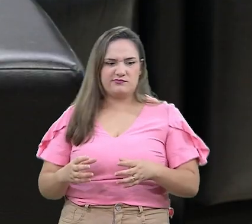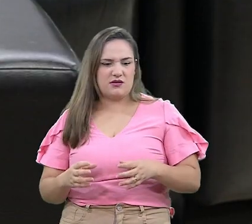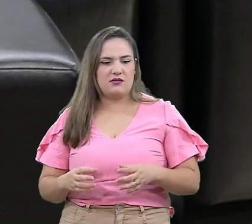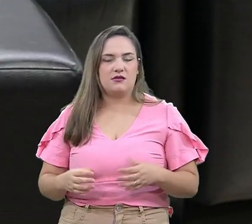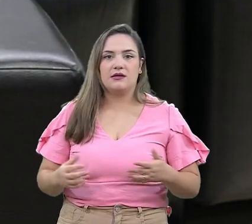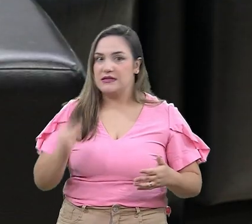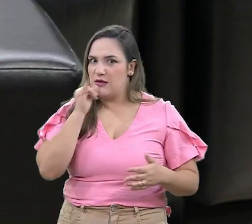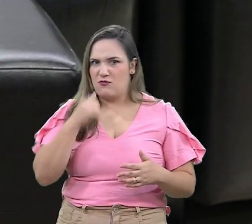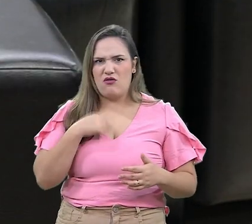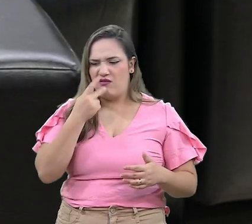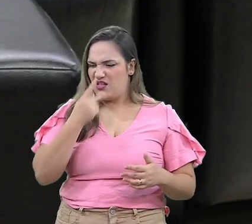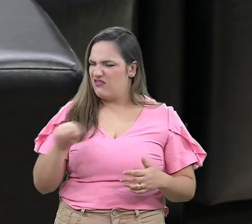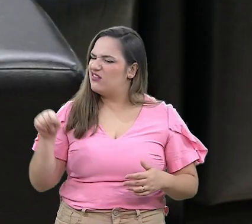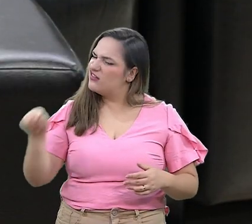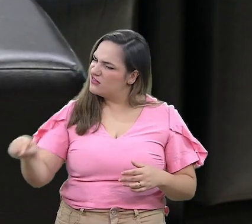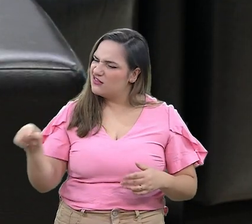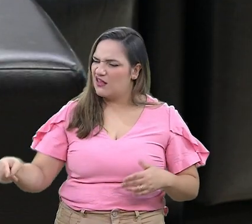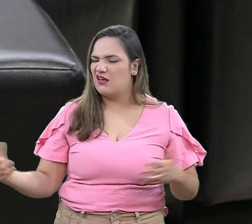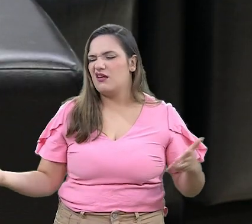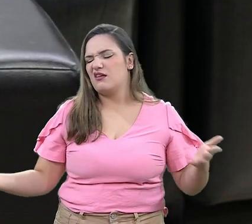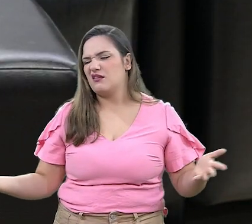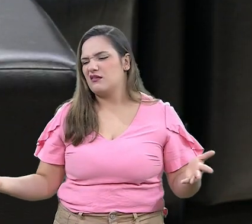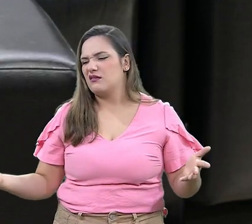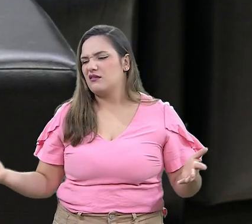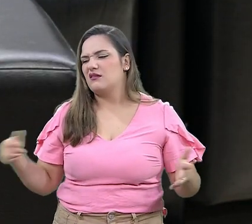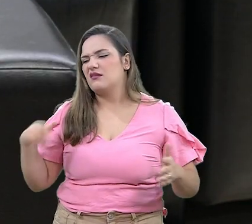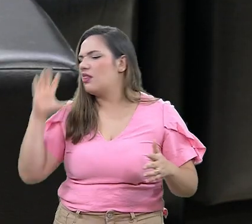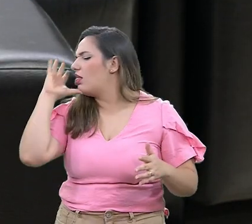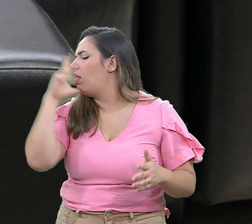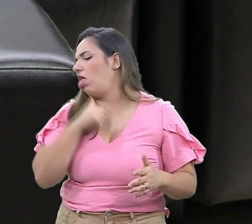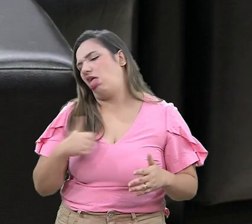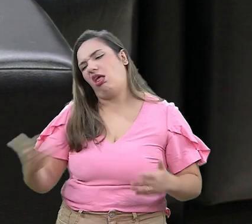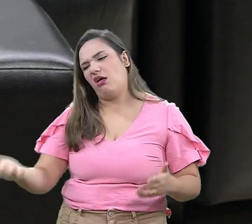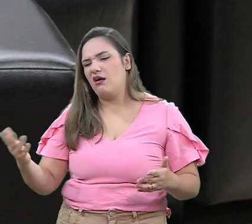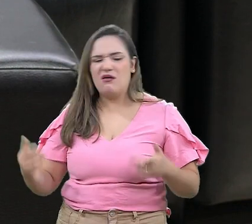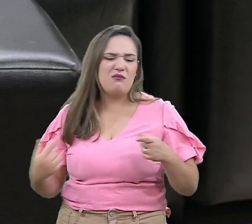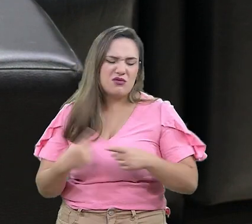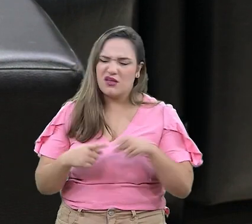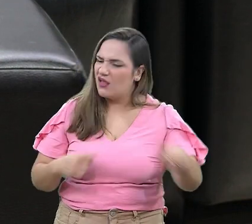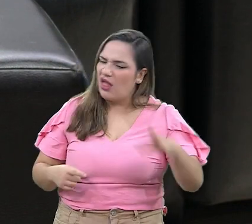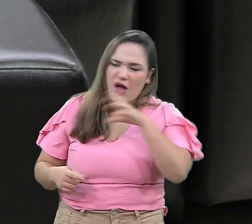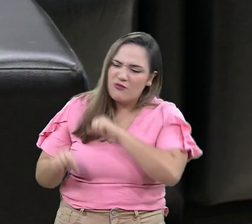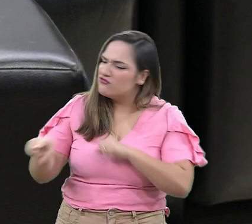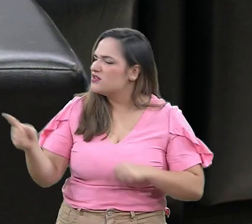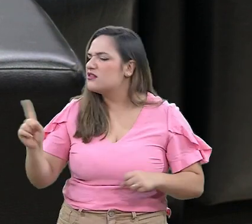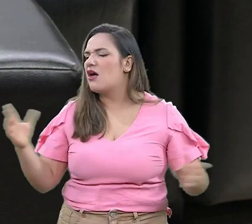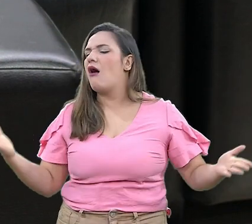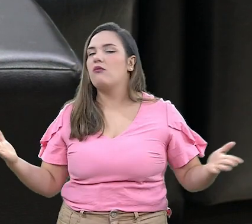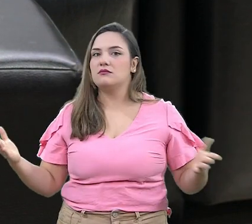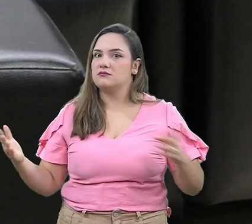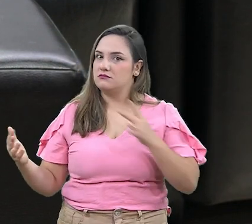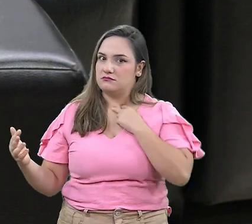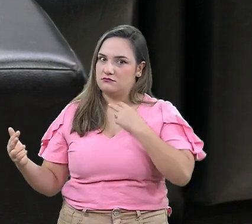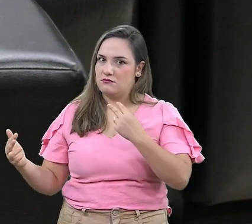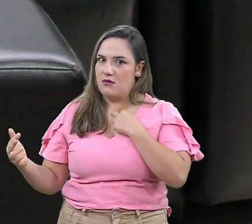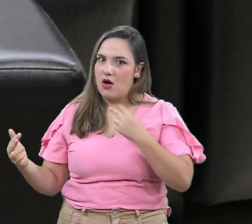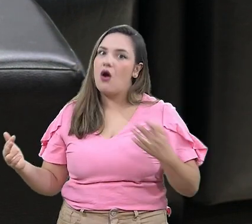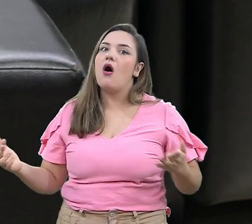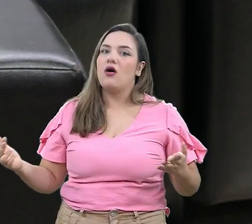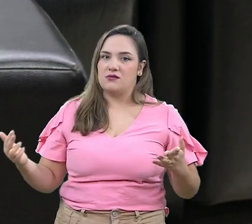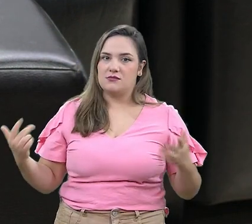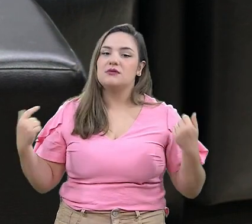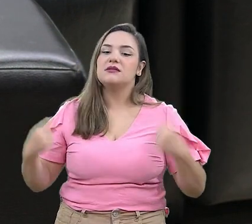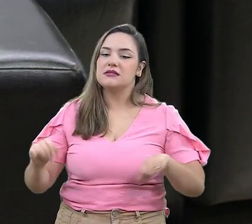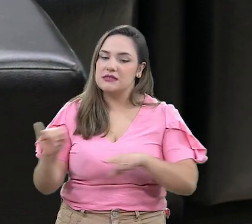equipe, eu afirmar, você é um colaborador lerdo, como que o outro consegue e você não? Então, eu tenho